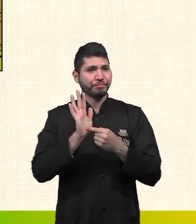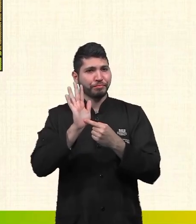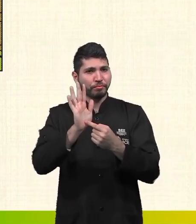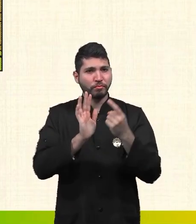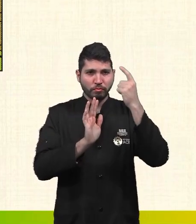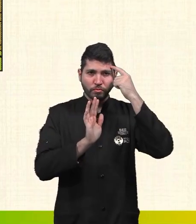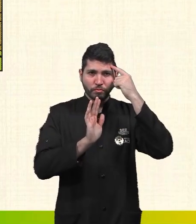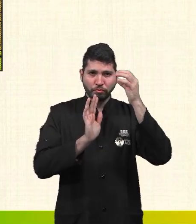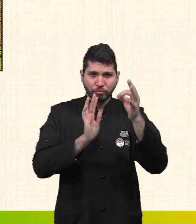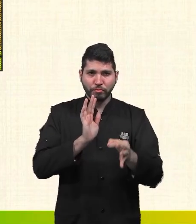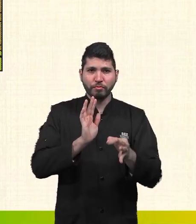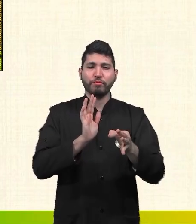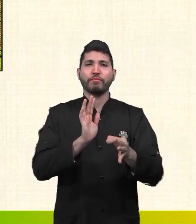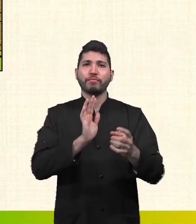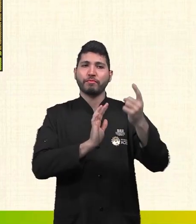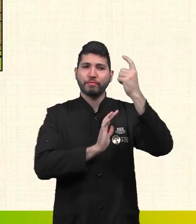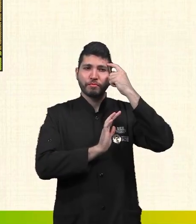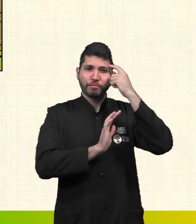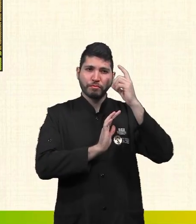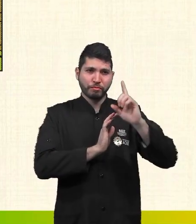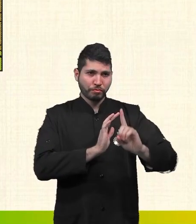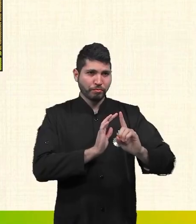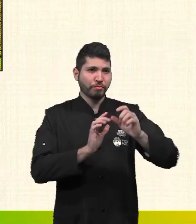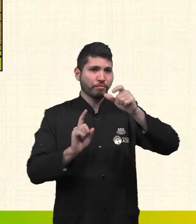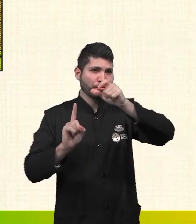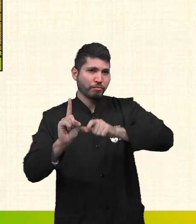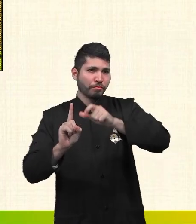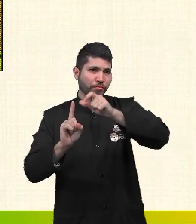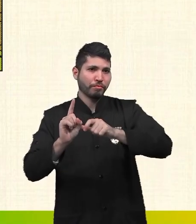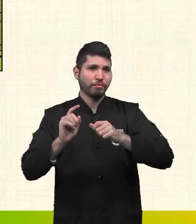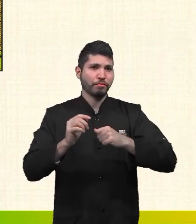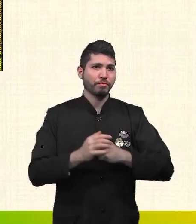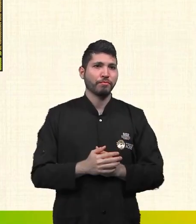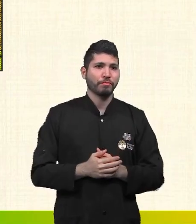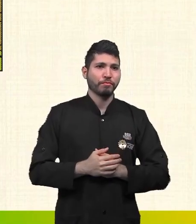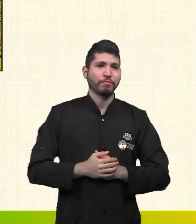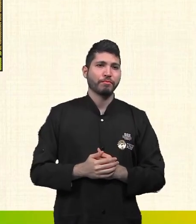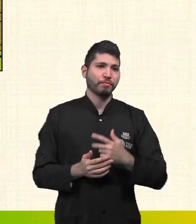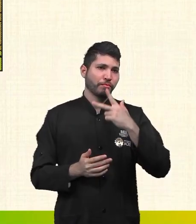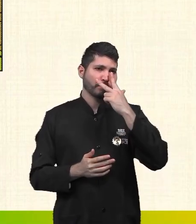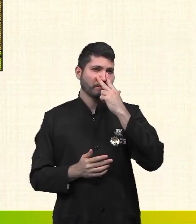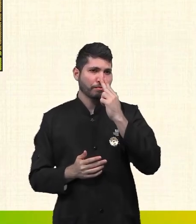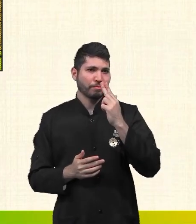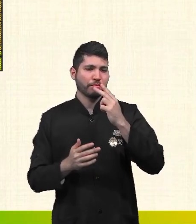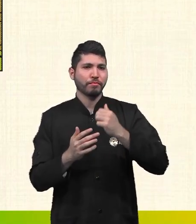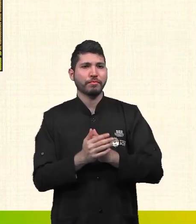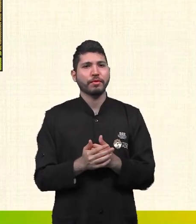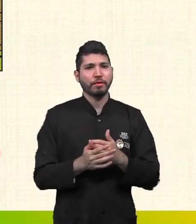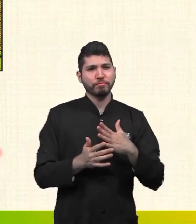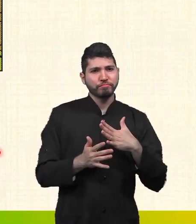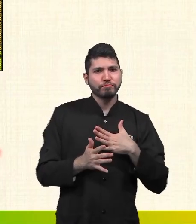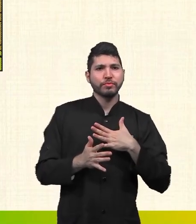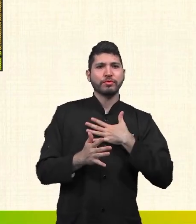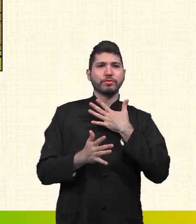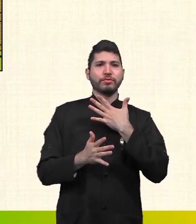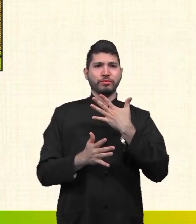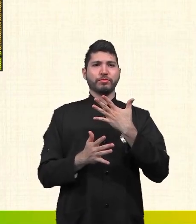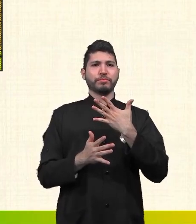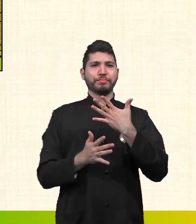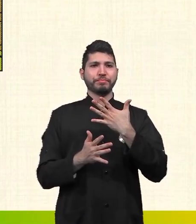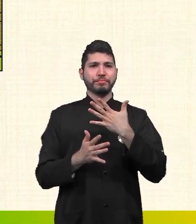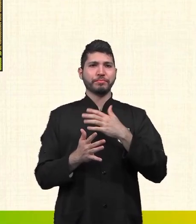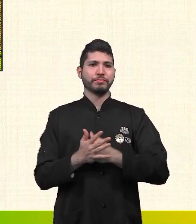Letra D, o personagem aparenta estar perplexo diante da situação em que se encontra.